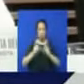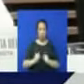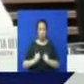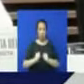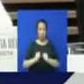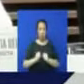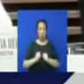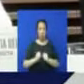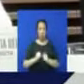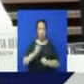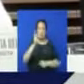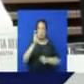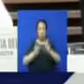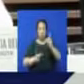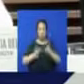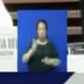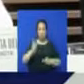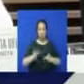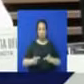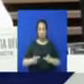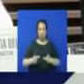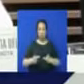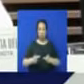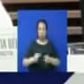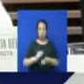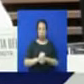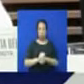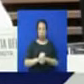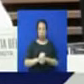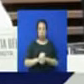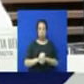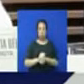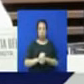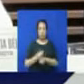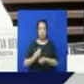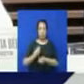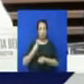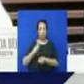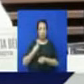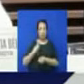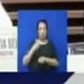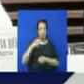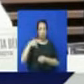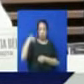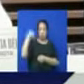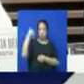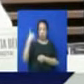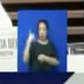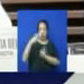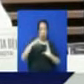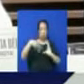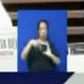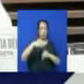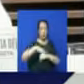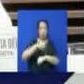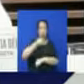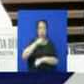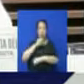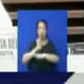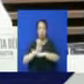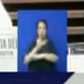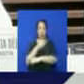cristãos que aqui estão hoje. É uma honra o parlamento mais antigo do estado do Rio Grande do Sul